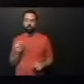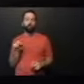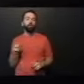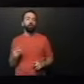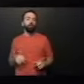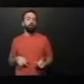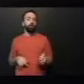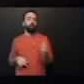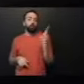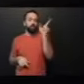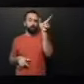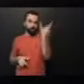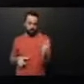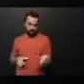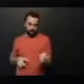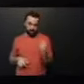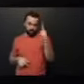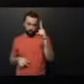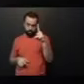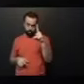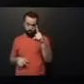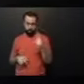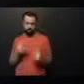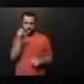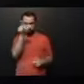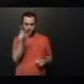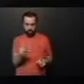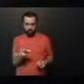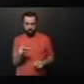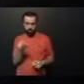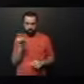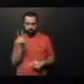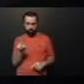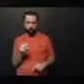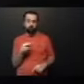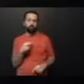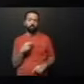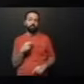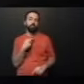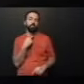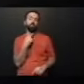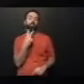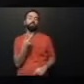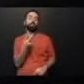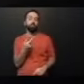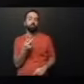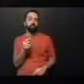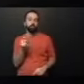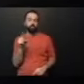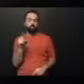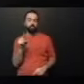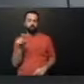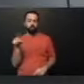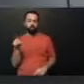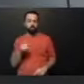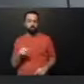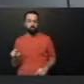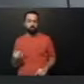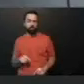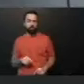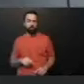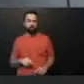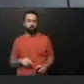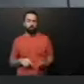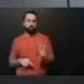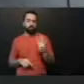Na lista 1 e na lista 2, elas têm som de Z, tá? B,